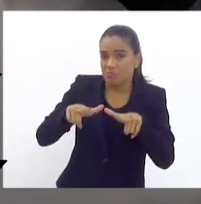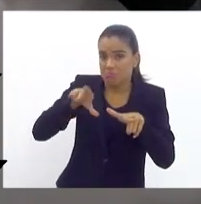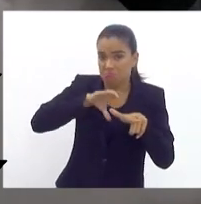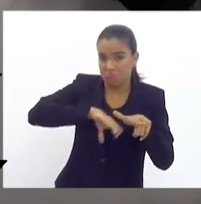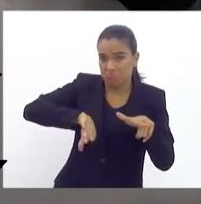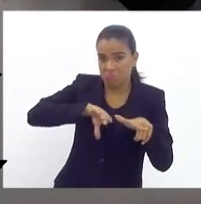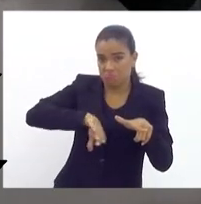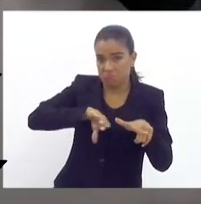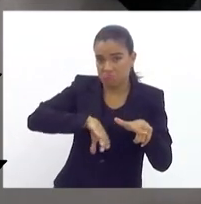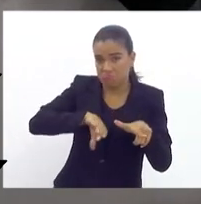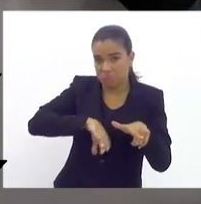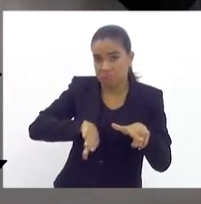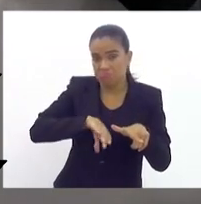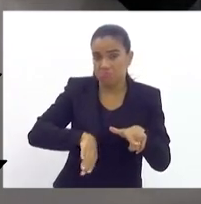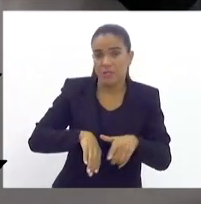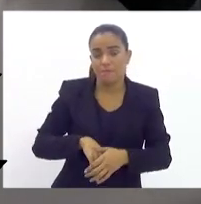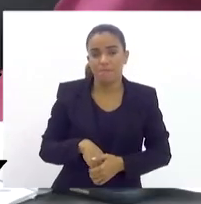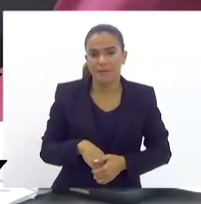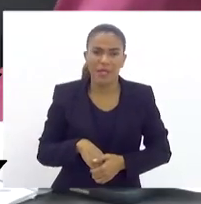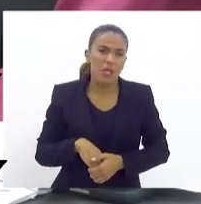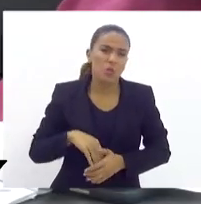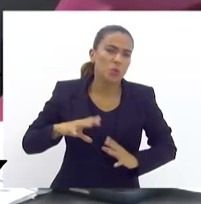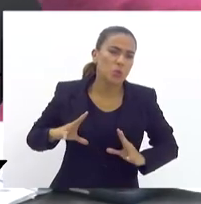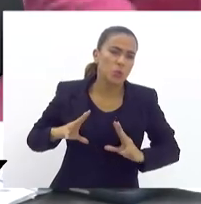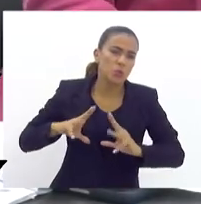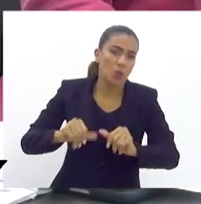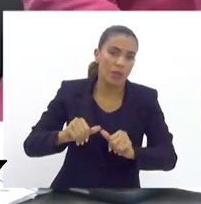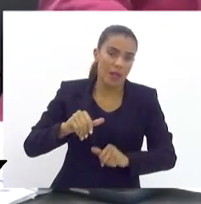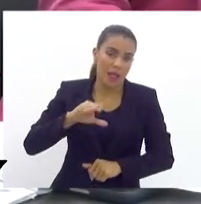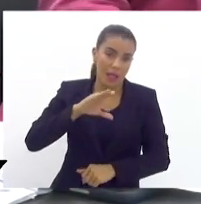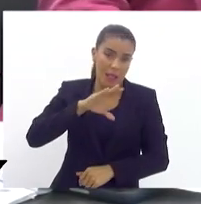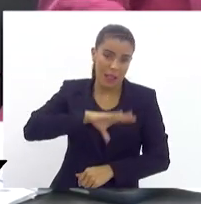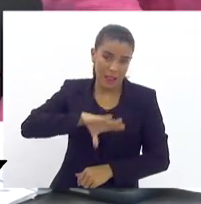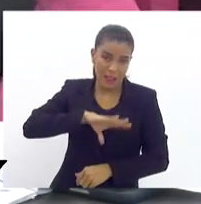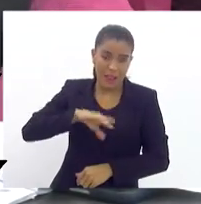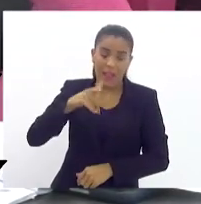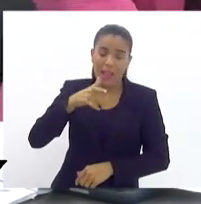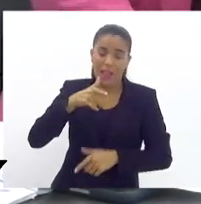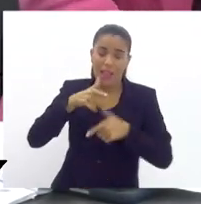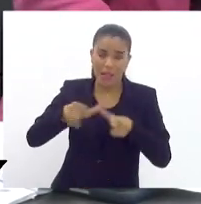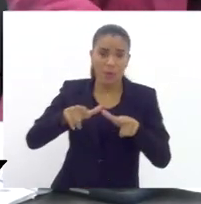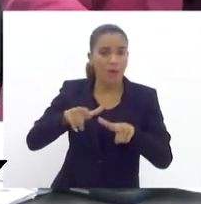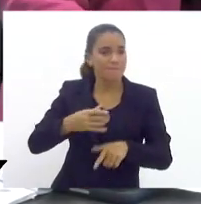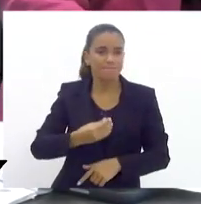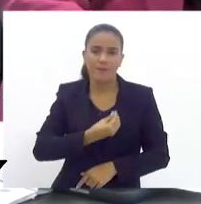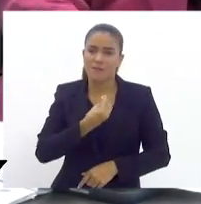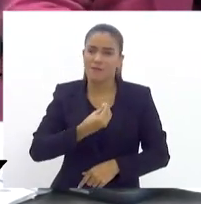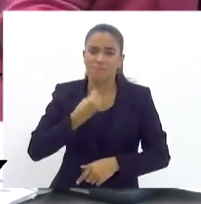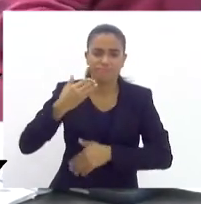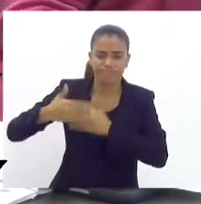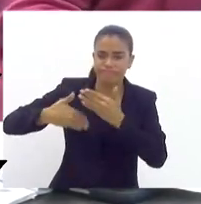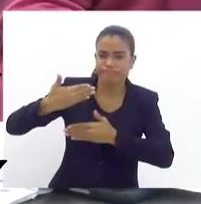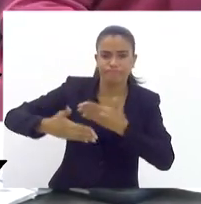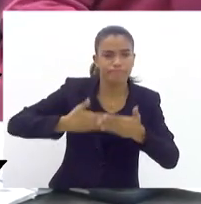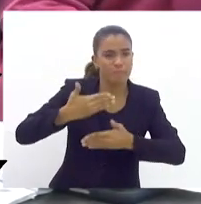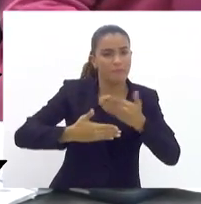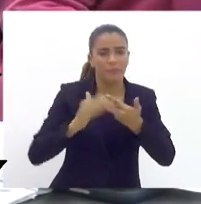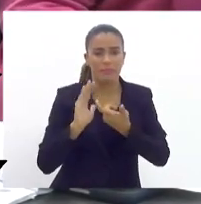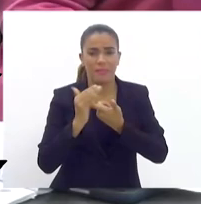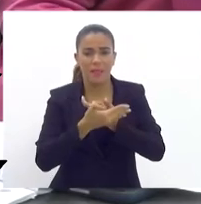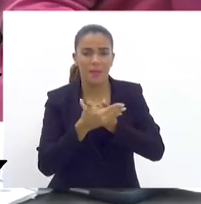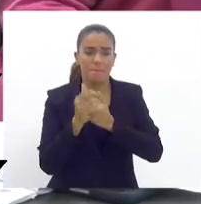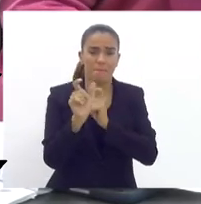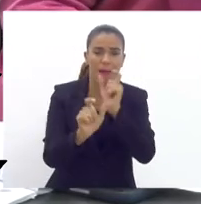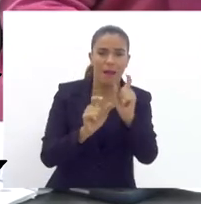portuguesa, como todas as línguas, são vivas. Muitas vezes termos, palavras, que